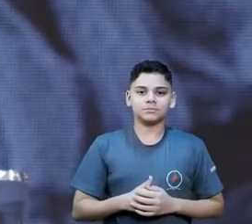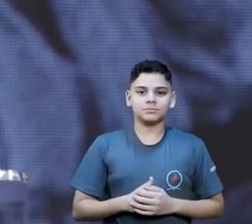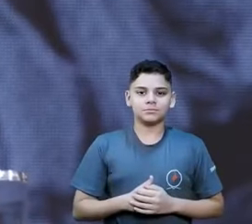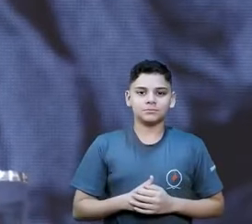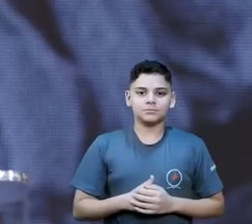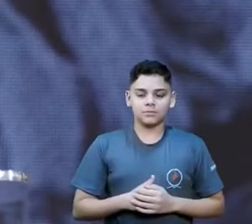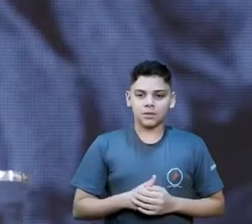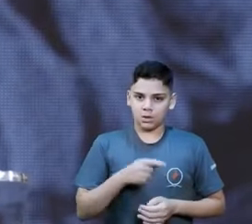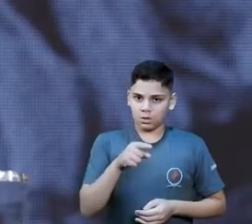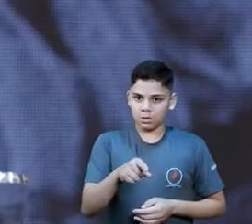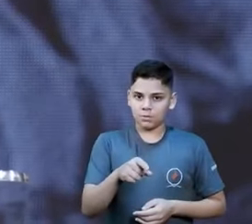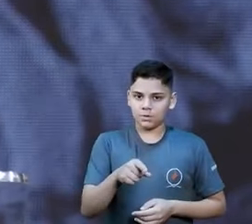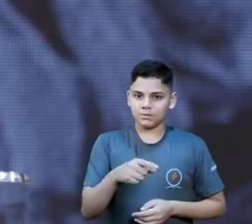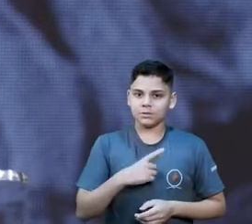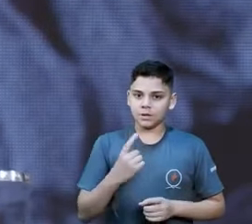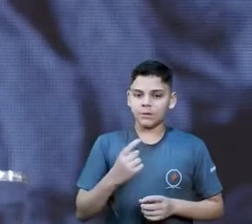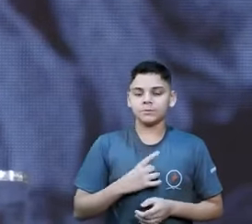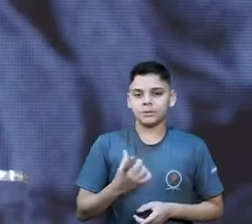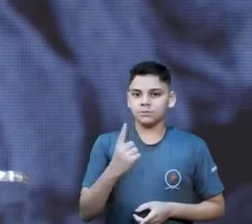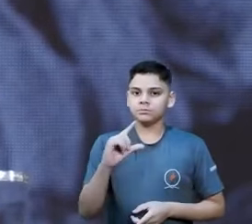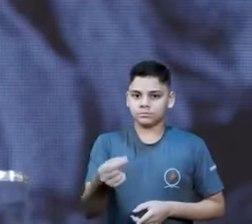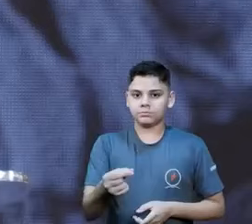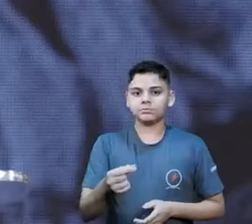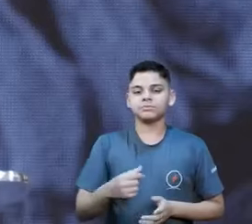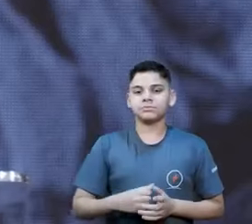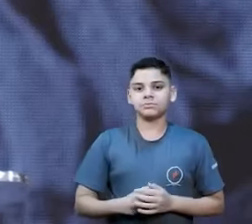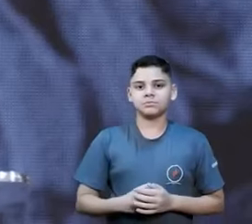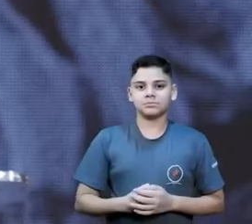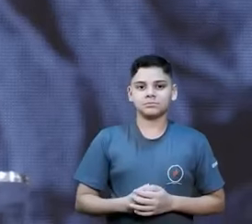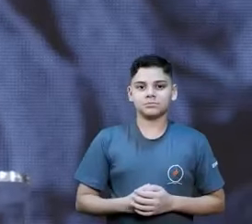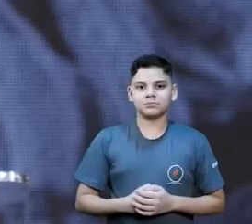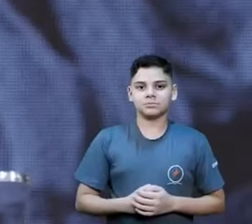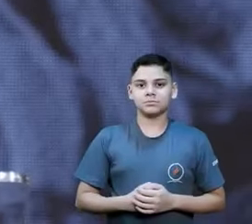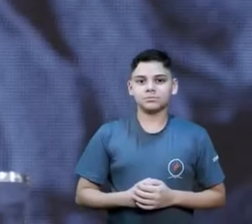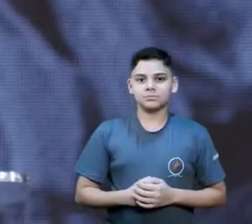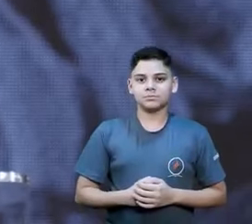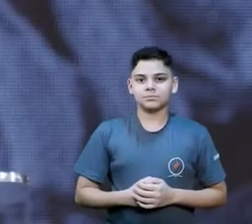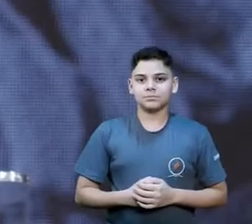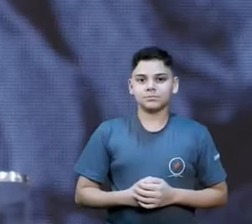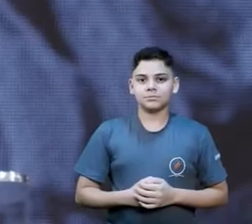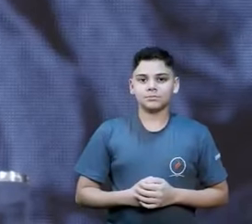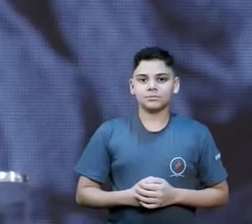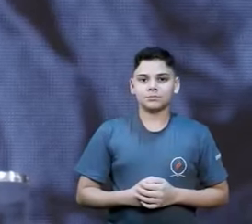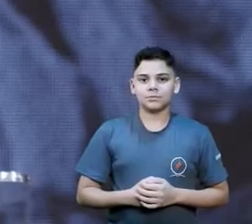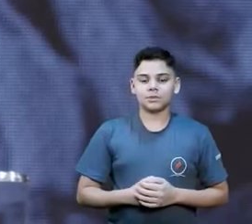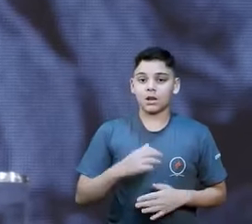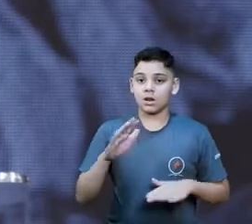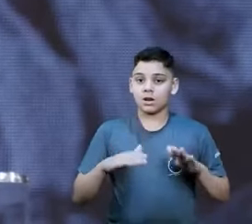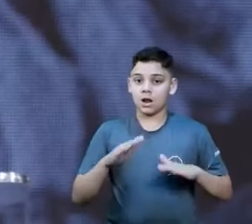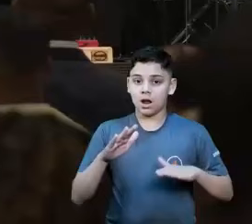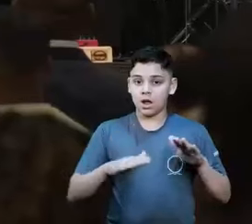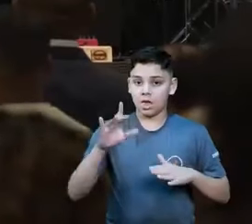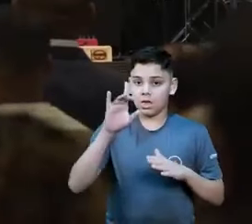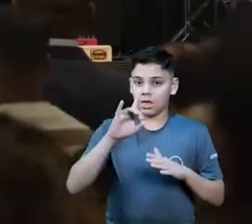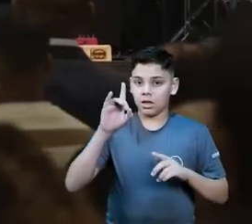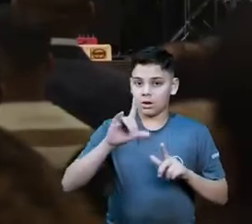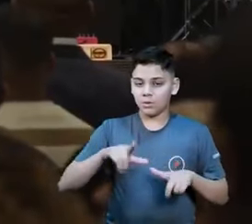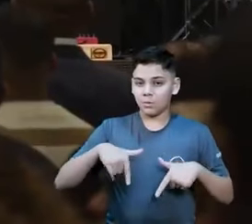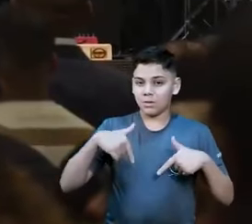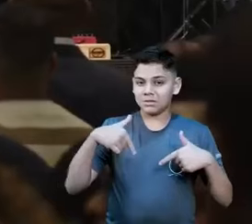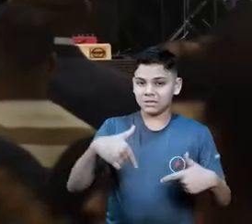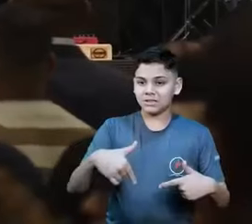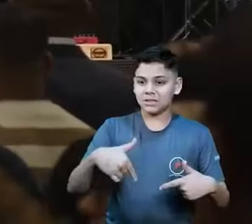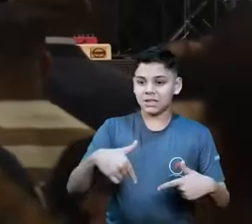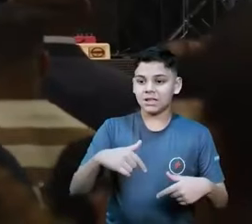alel e você vai poder se locomover e se retirar talvez muitas vezes a ação de Deus na sua vida tá no